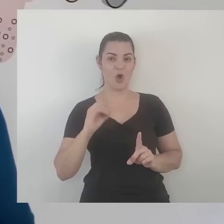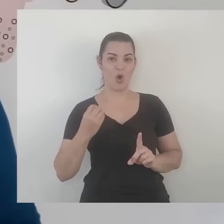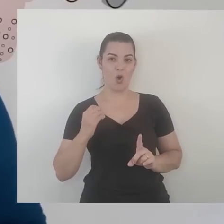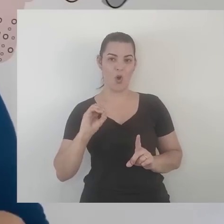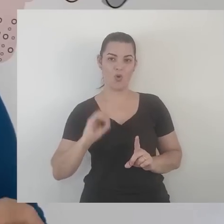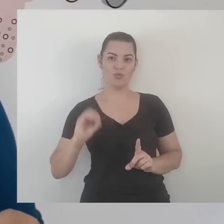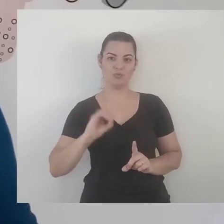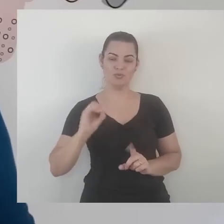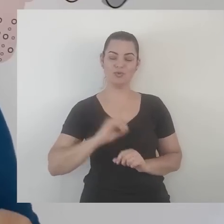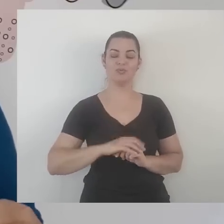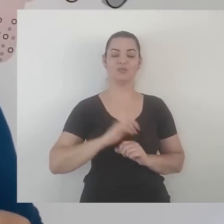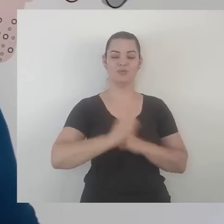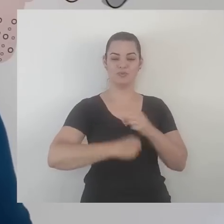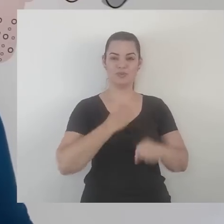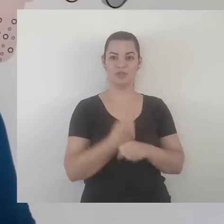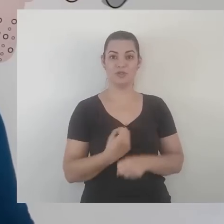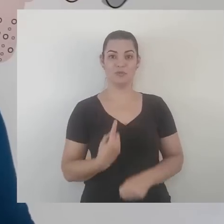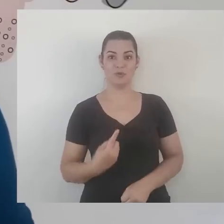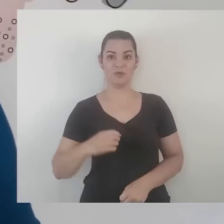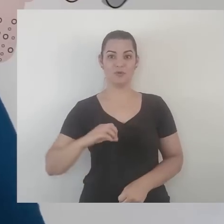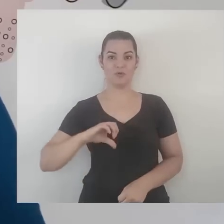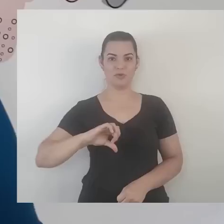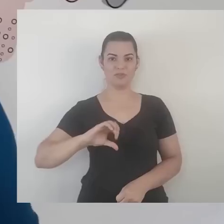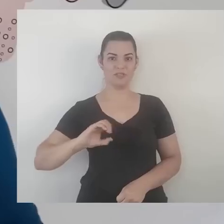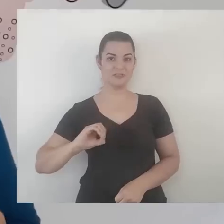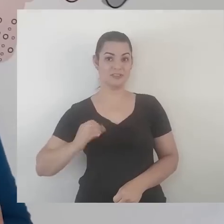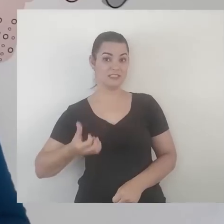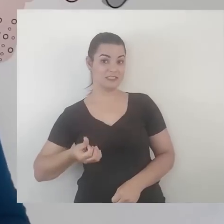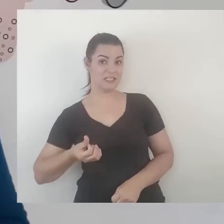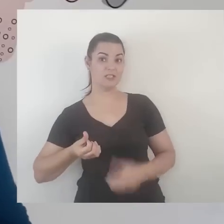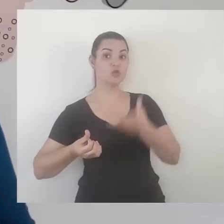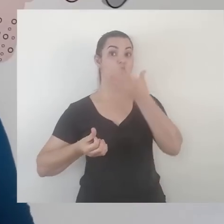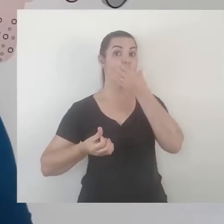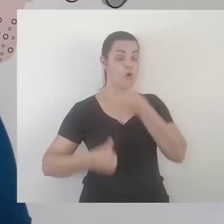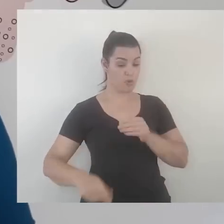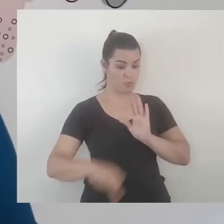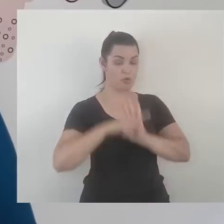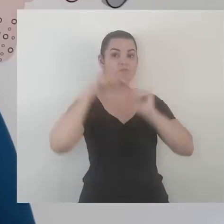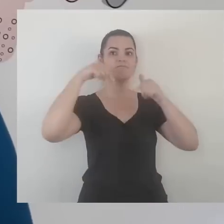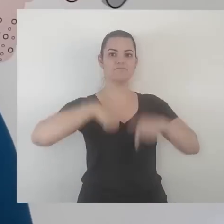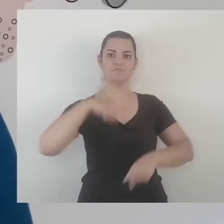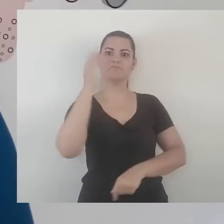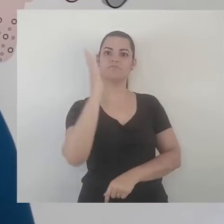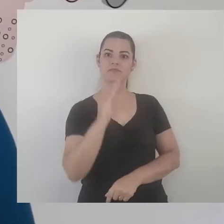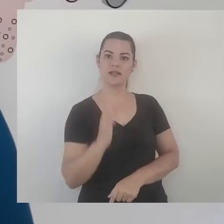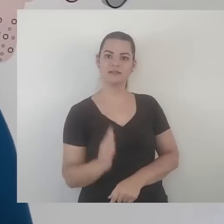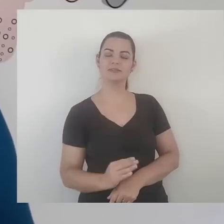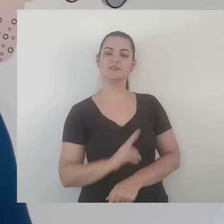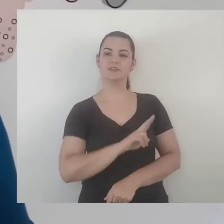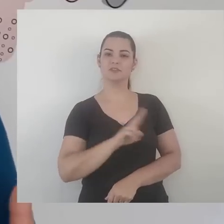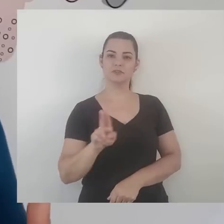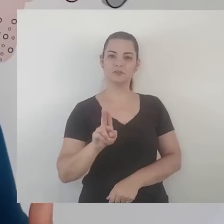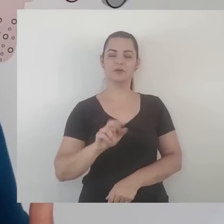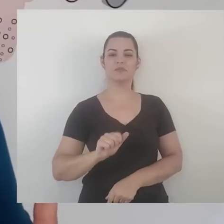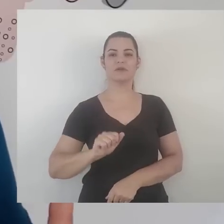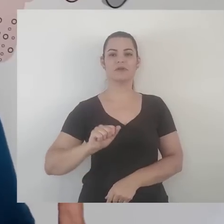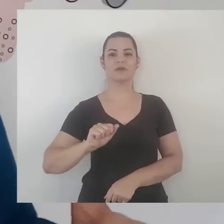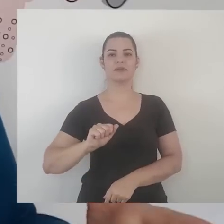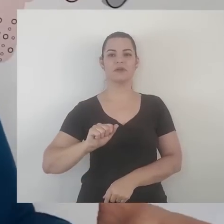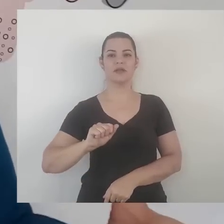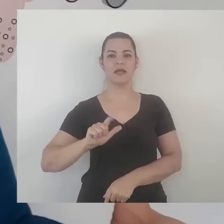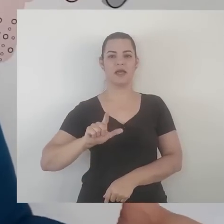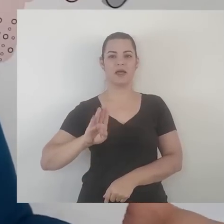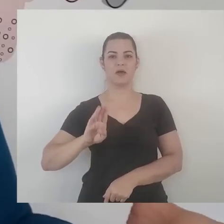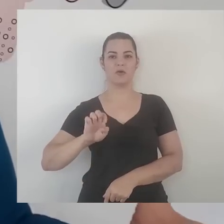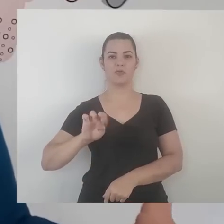1906 que um brasileiro chamado Alberto Santos Dumont realizou